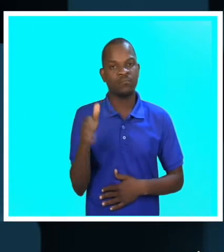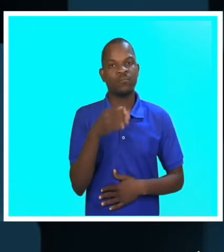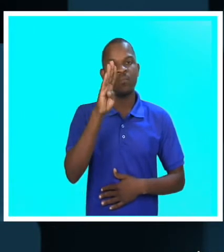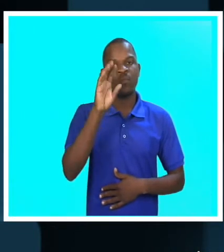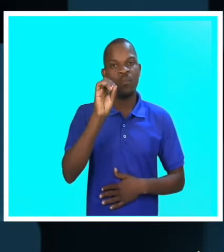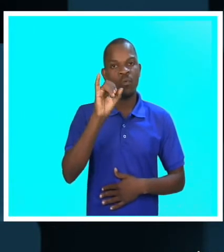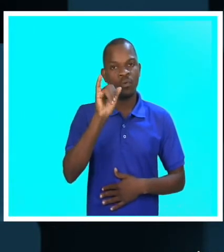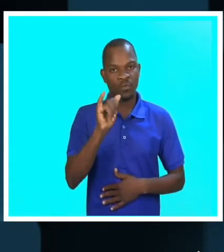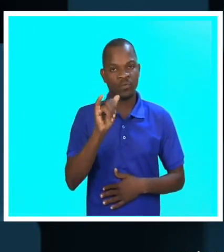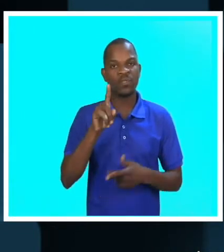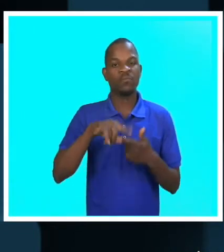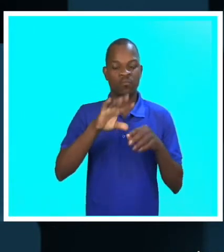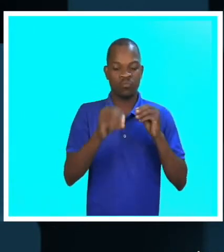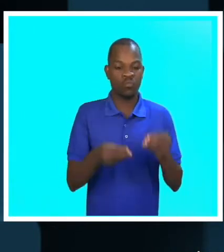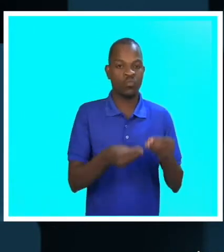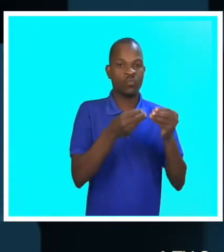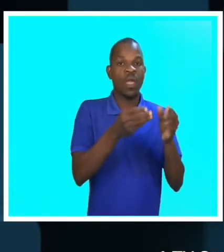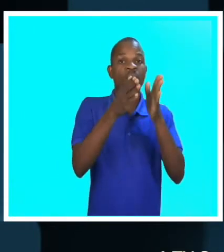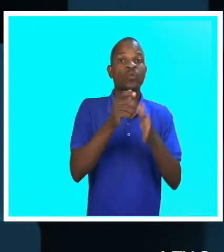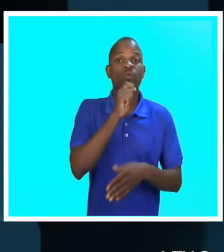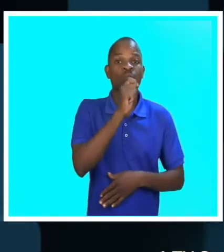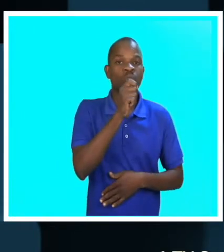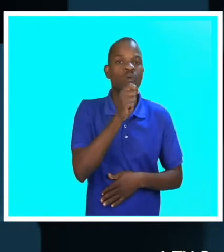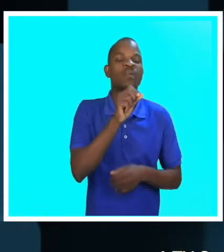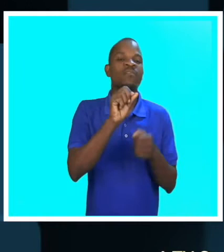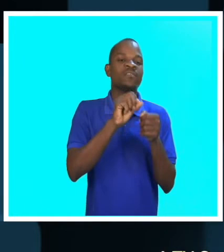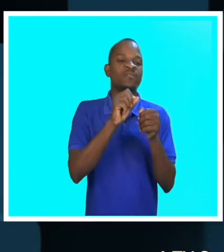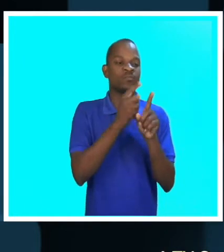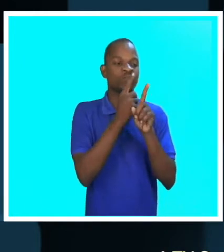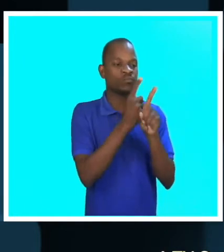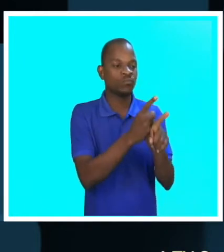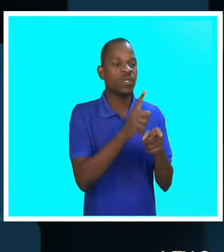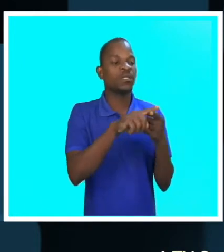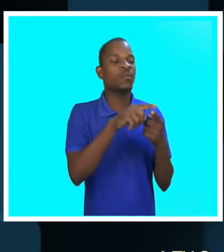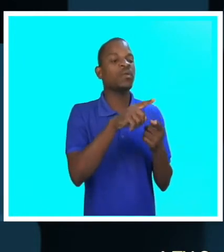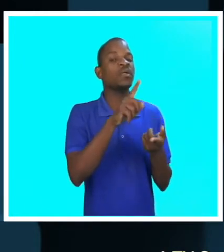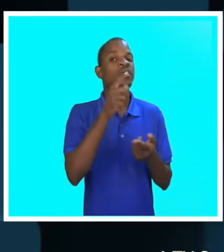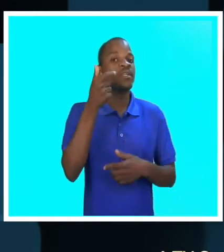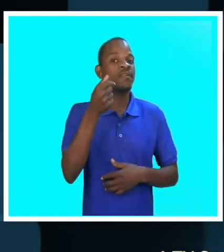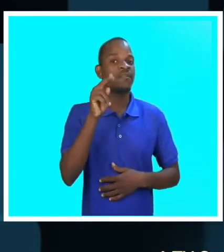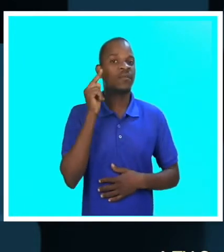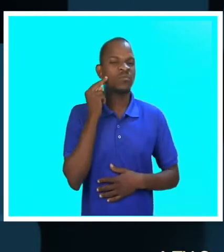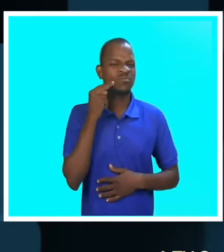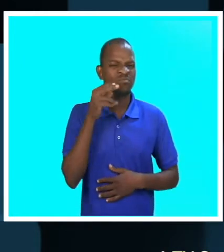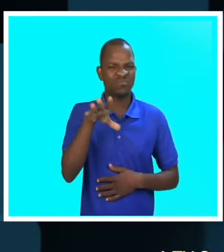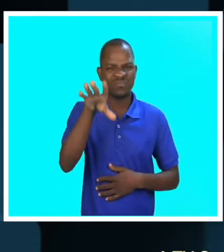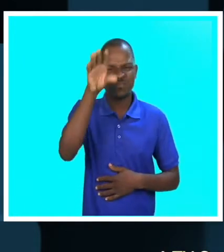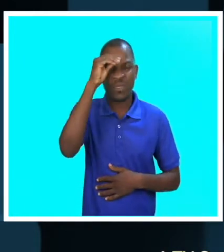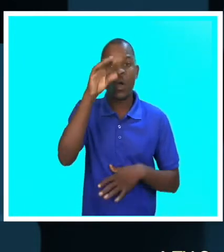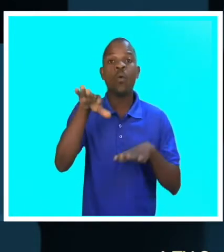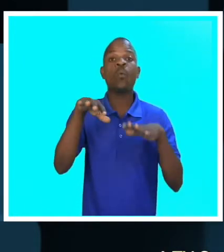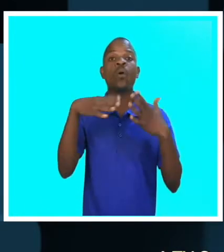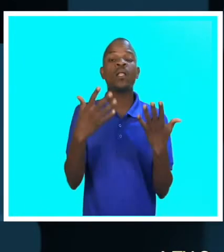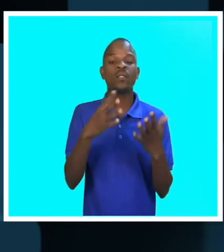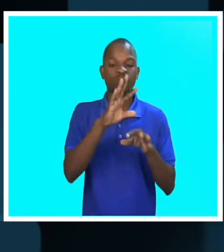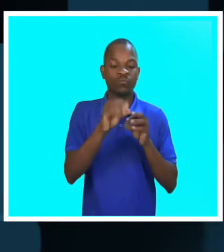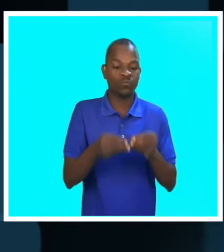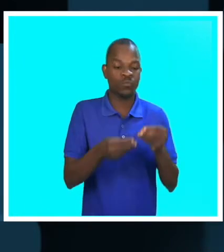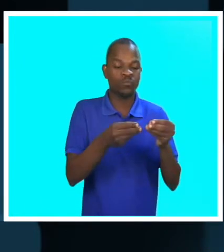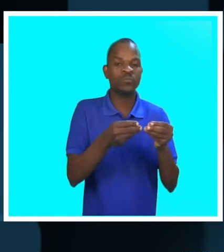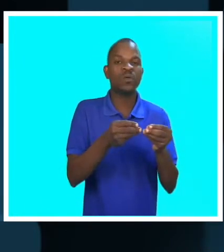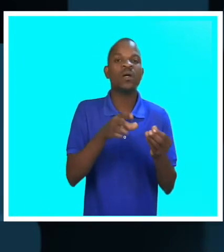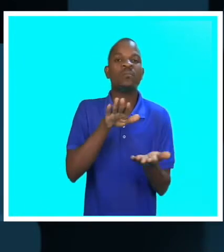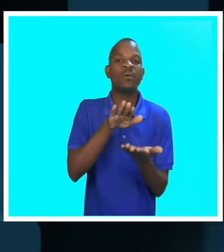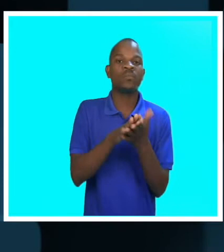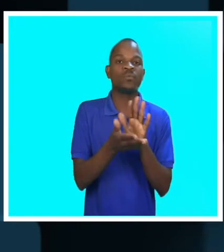melhorem cobrir a competição. A TV Surdo procurou entender que impacto os prémios podem trazer para